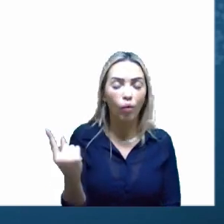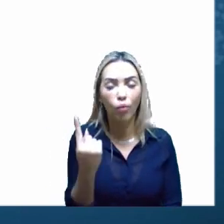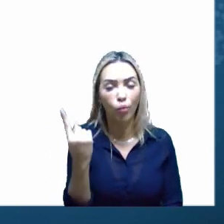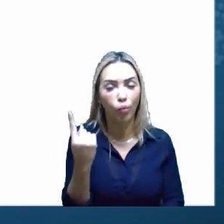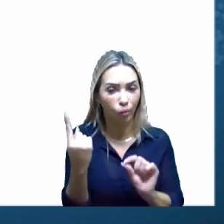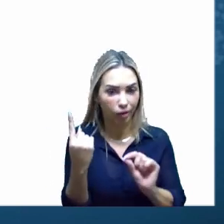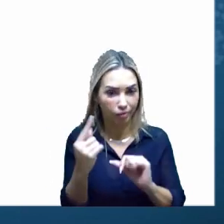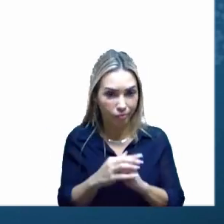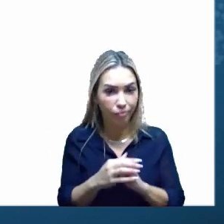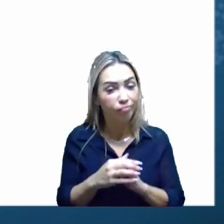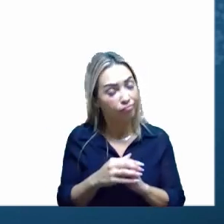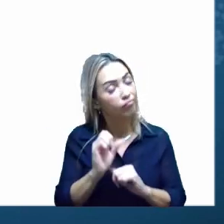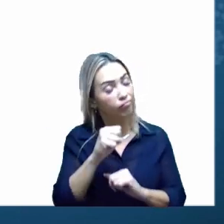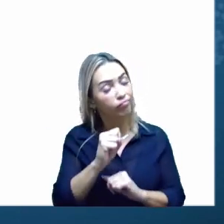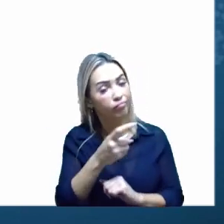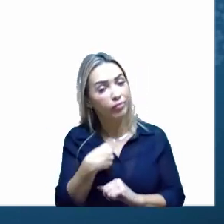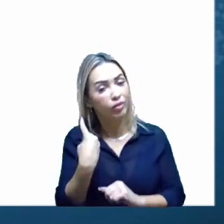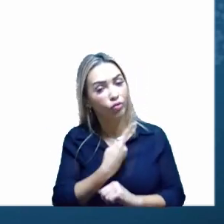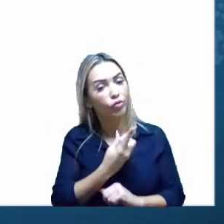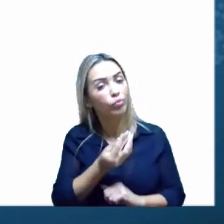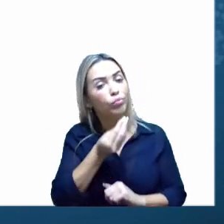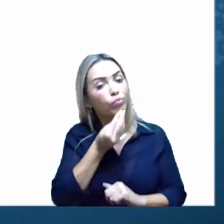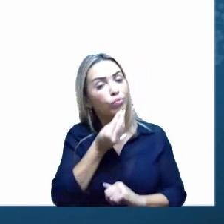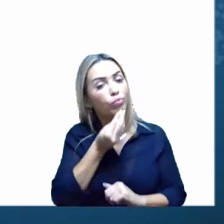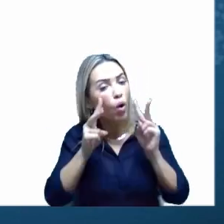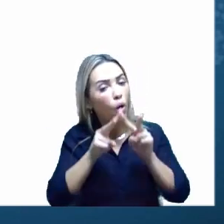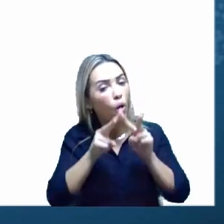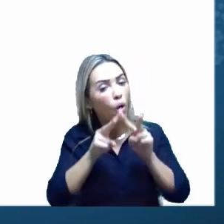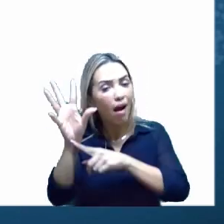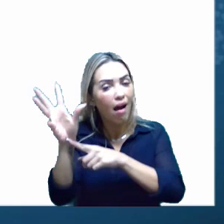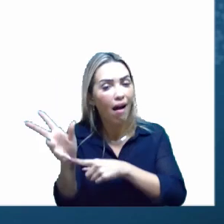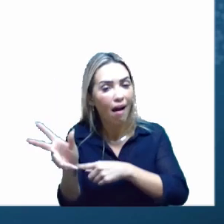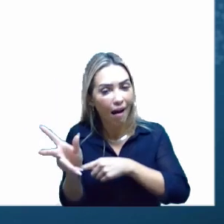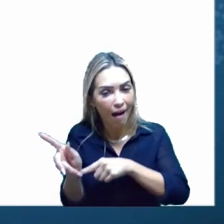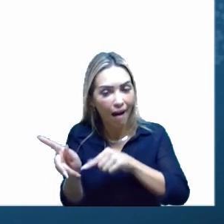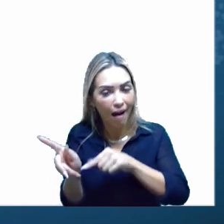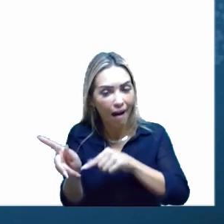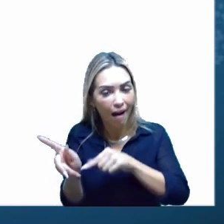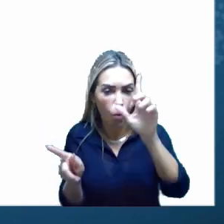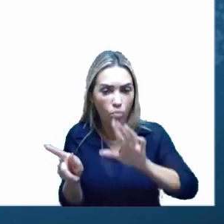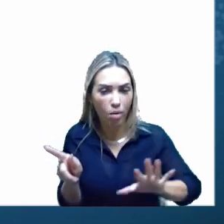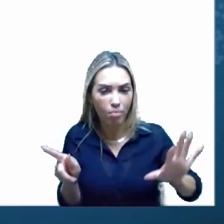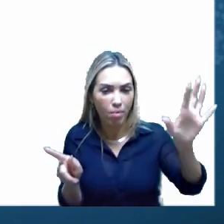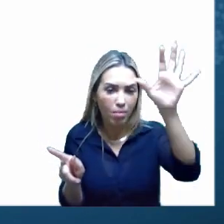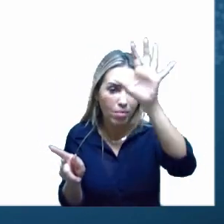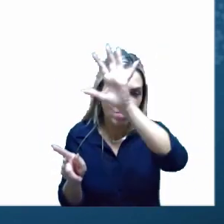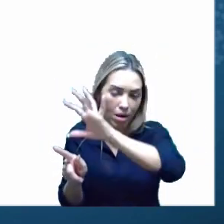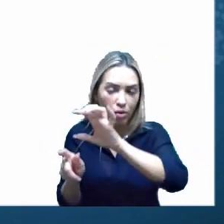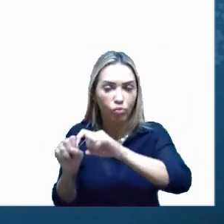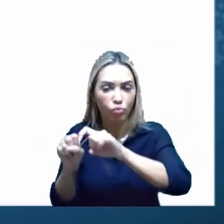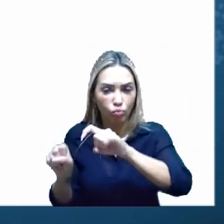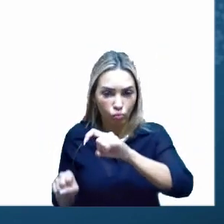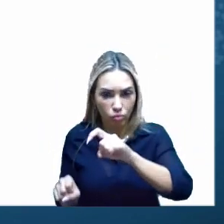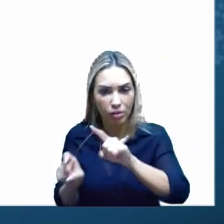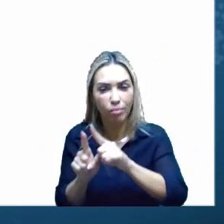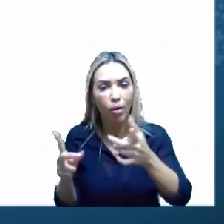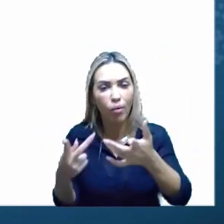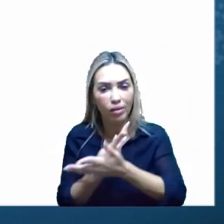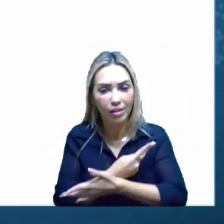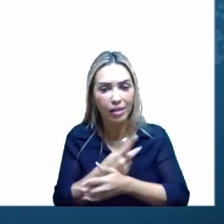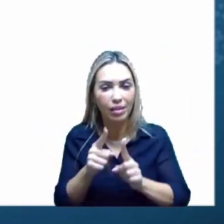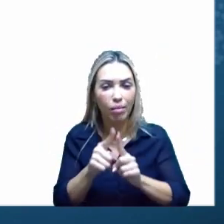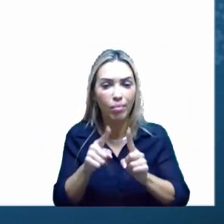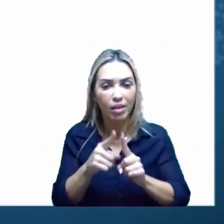gente poderia ter olhado para um lugar nesse continente, além da África do Sul, onde estava acontecendo. Também